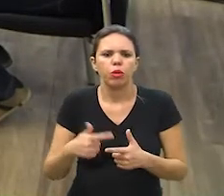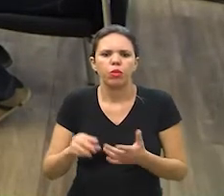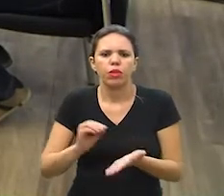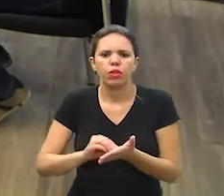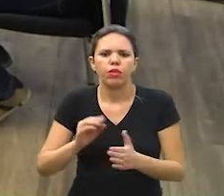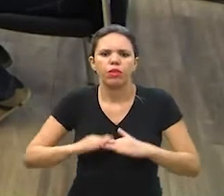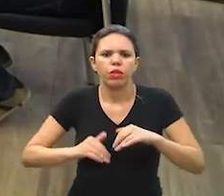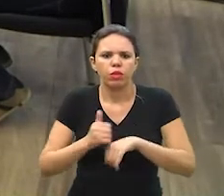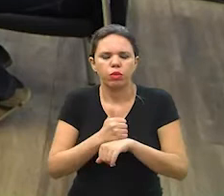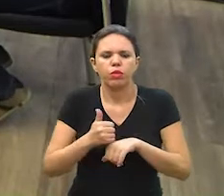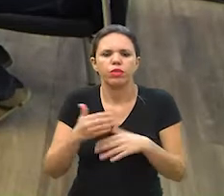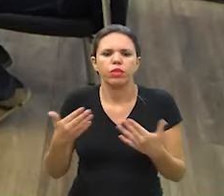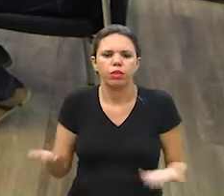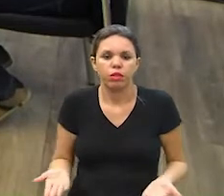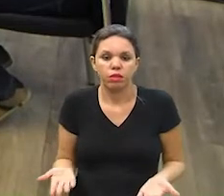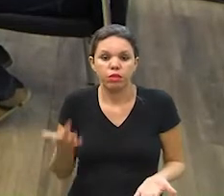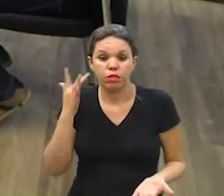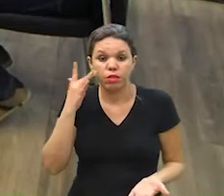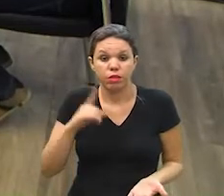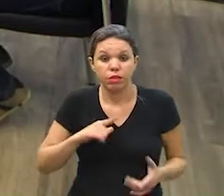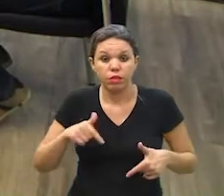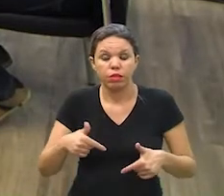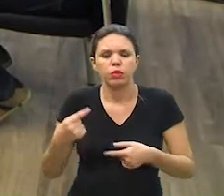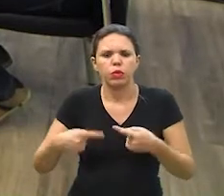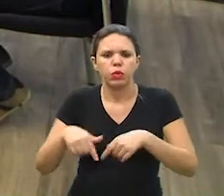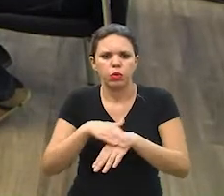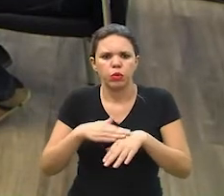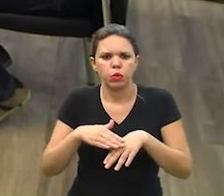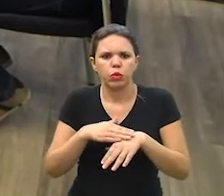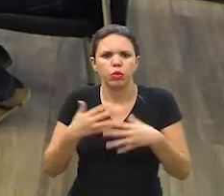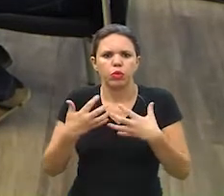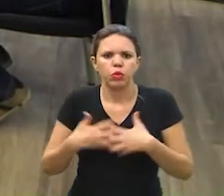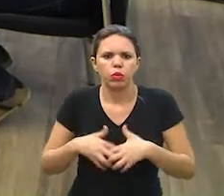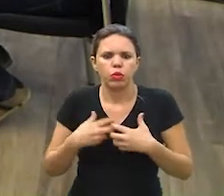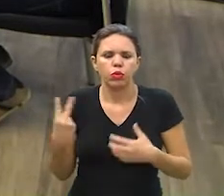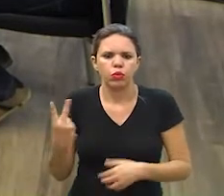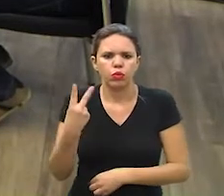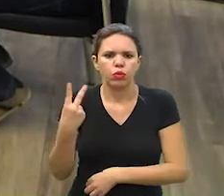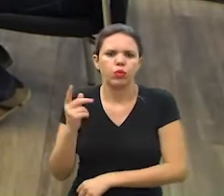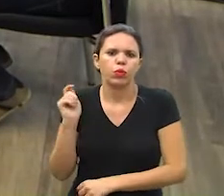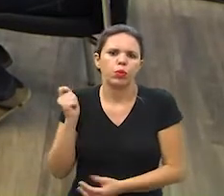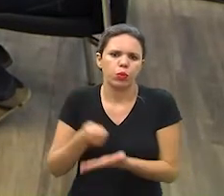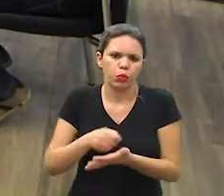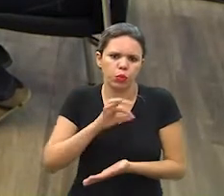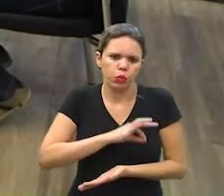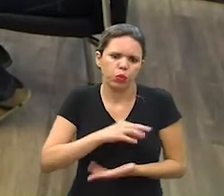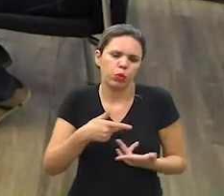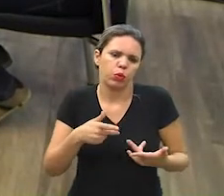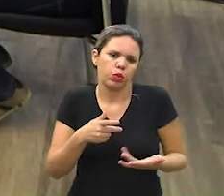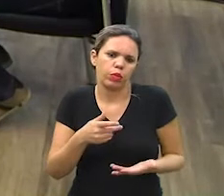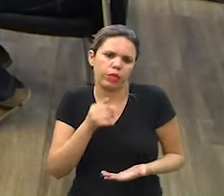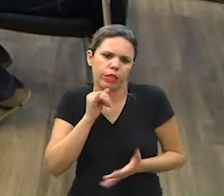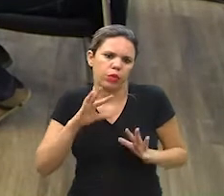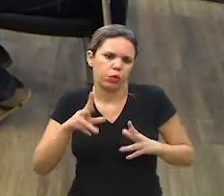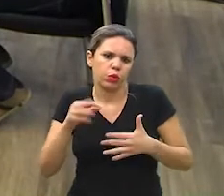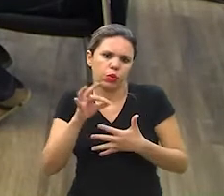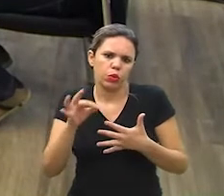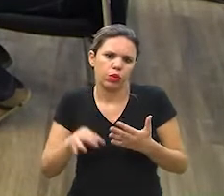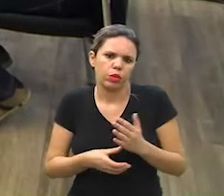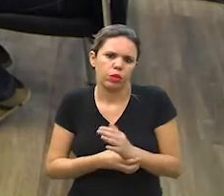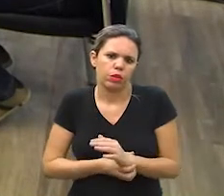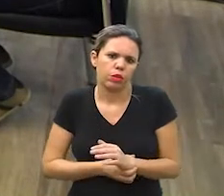profissional. Entendeu? Então, eu acho que nós temos que rediscutir o valor que está sendo pago. Tudo isso nós temos que ver.